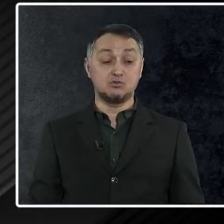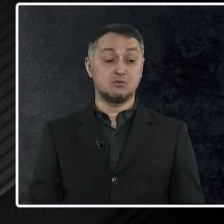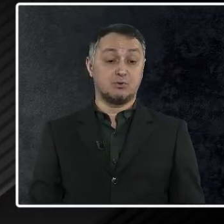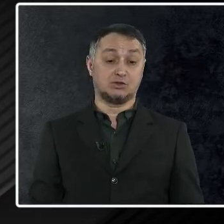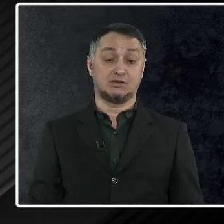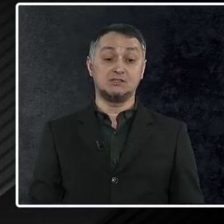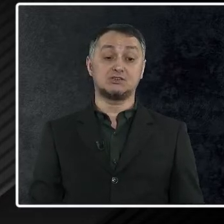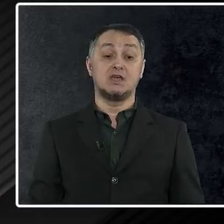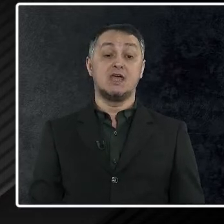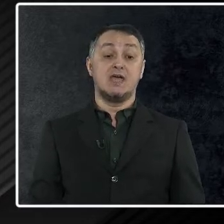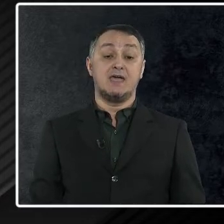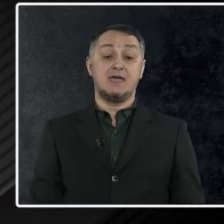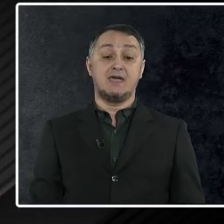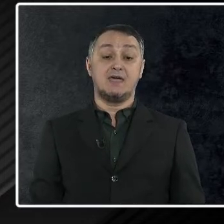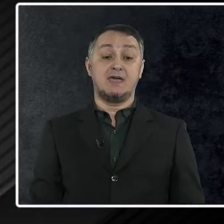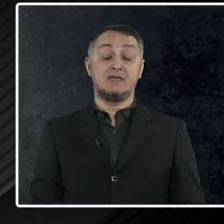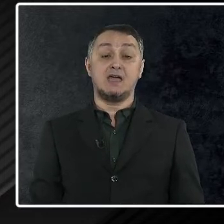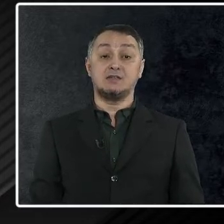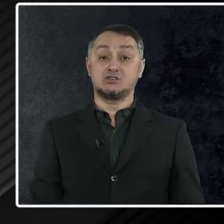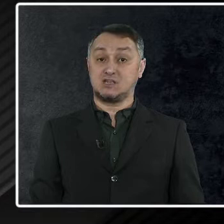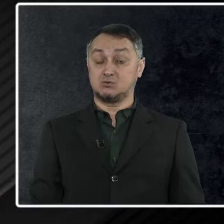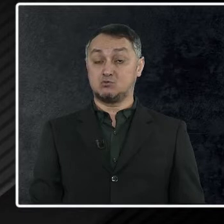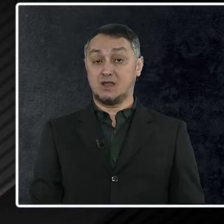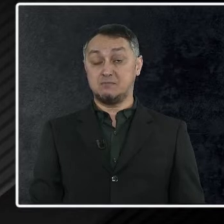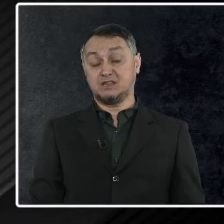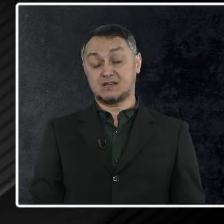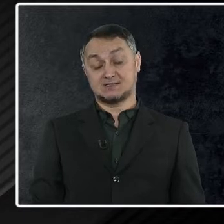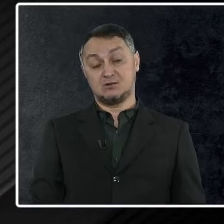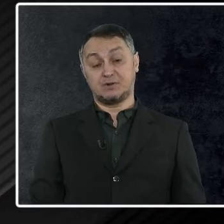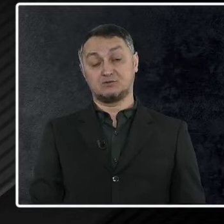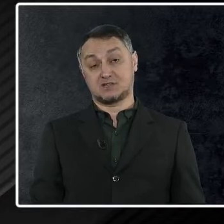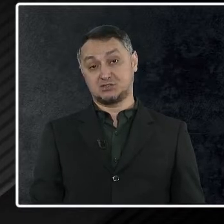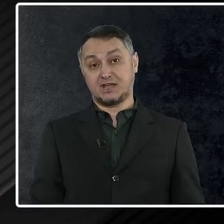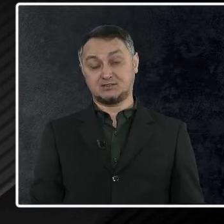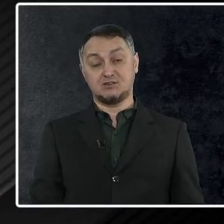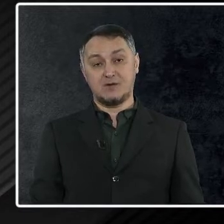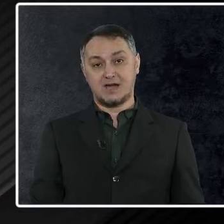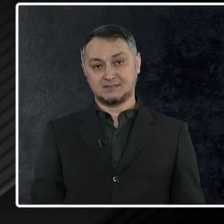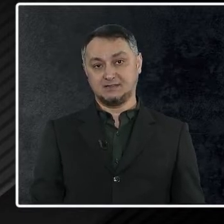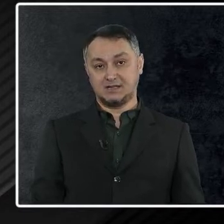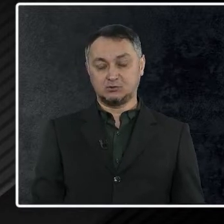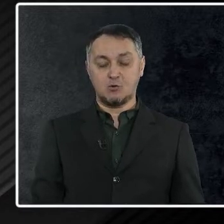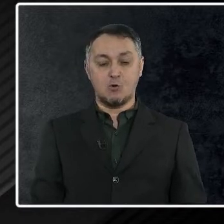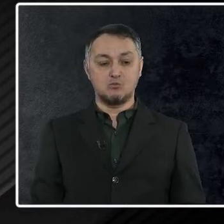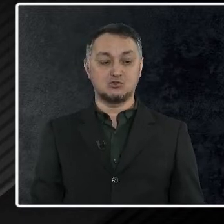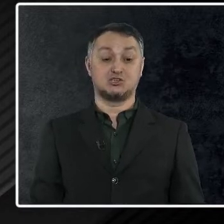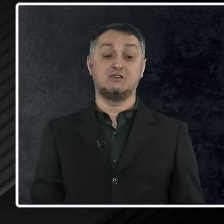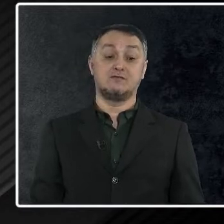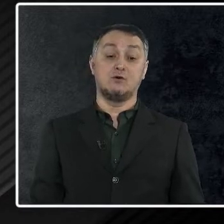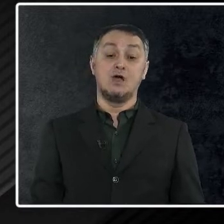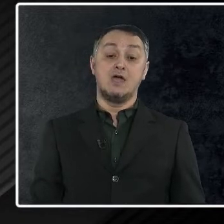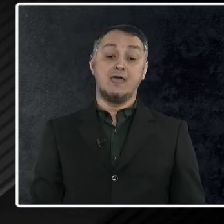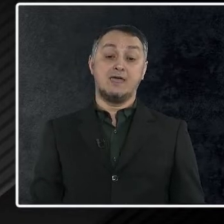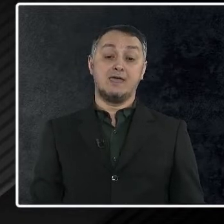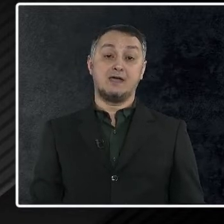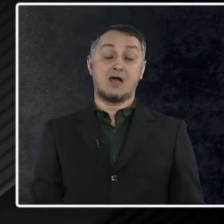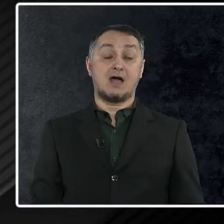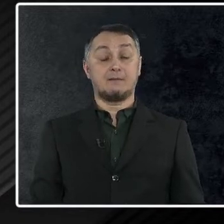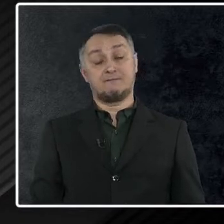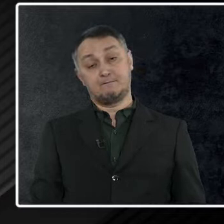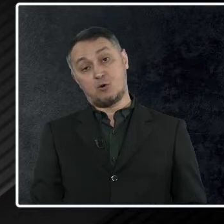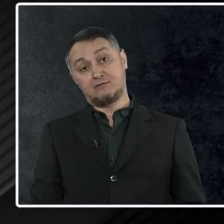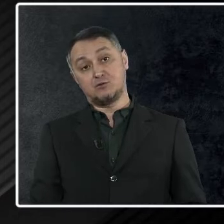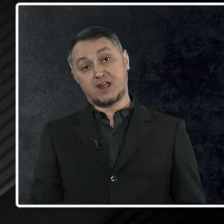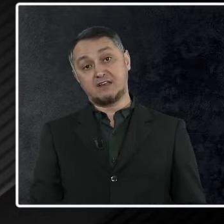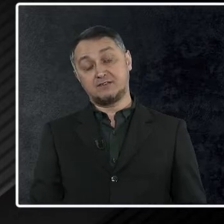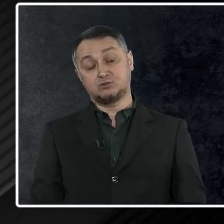que é muito importante. E aí nós temos uma limitação para que os candidatos não gastem tanto com combustível,